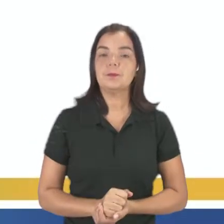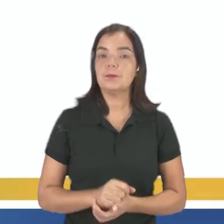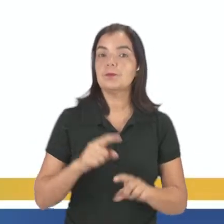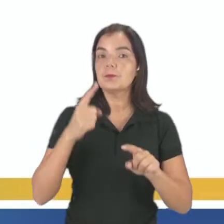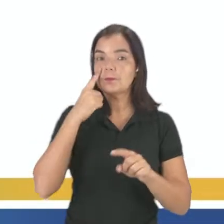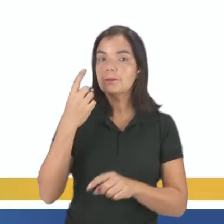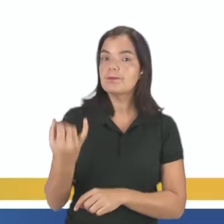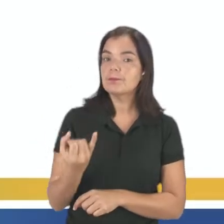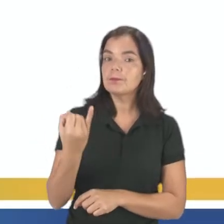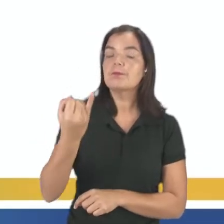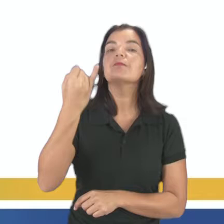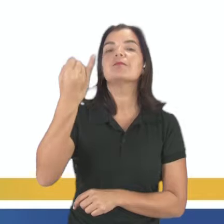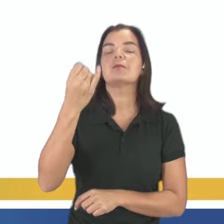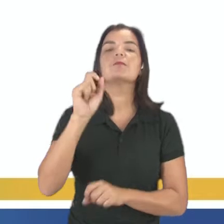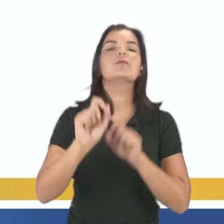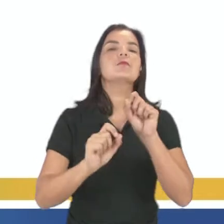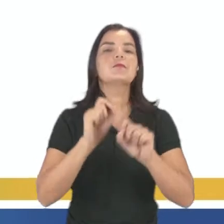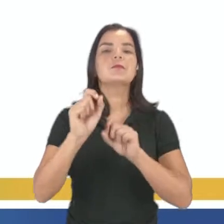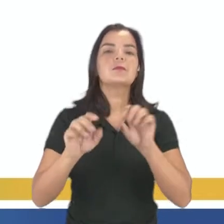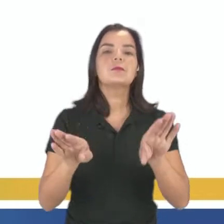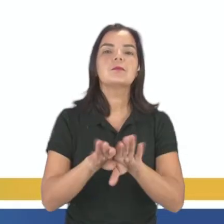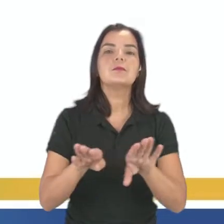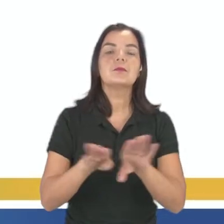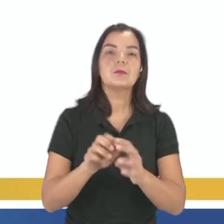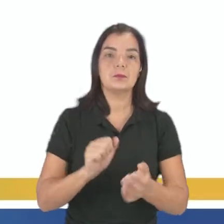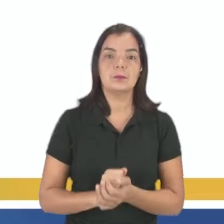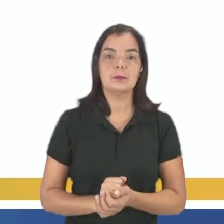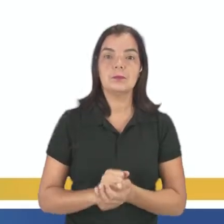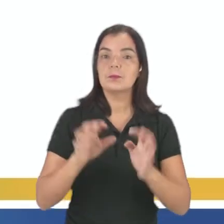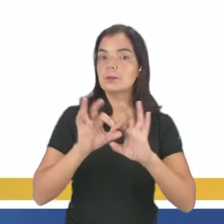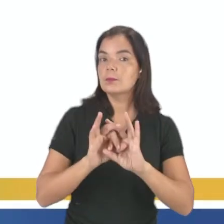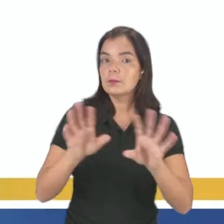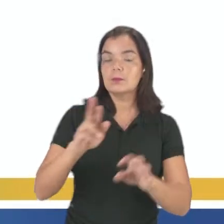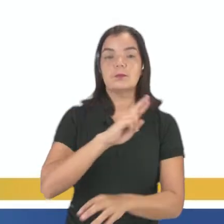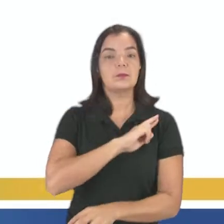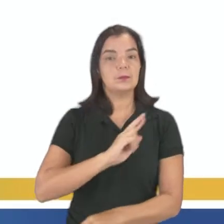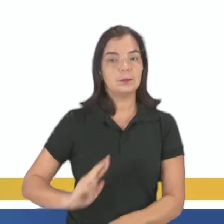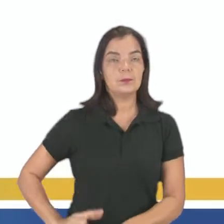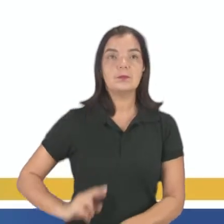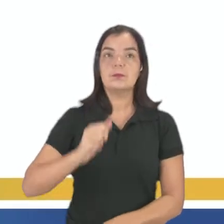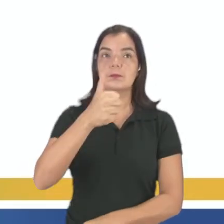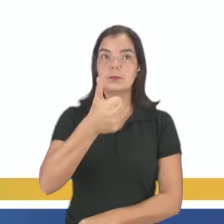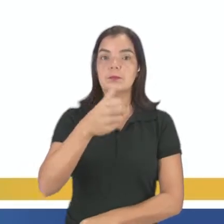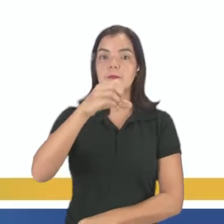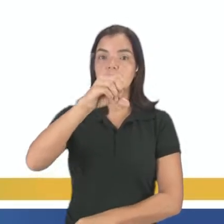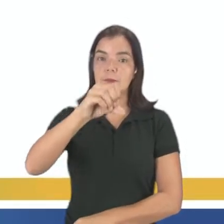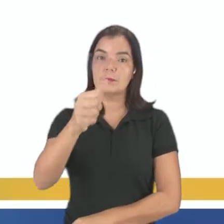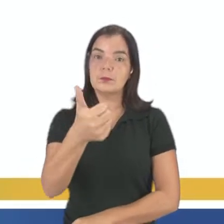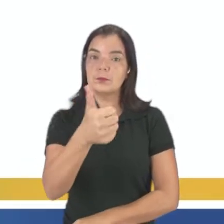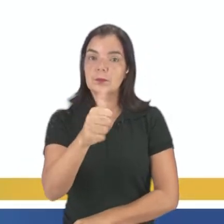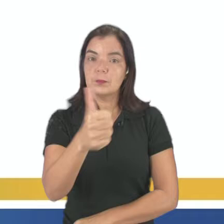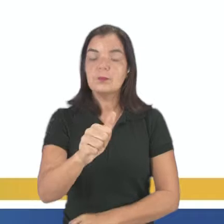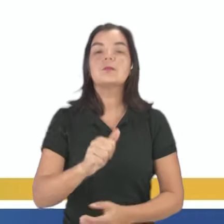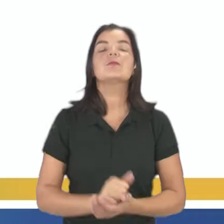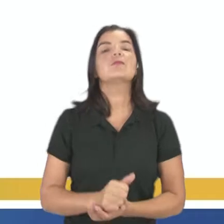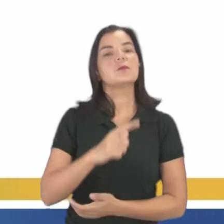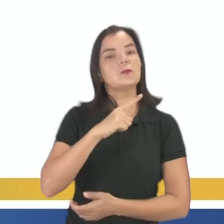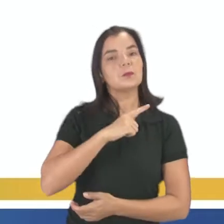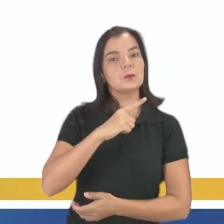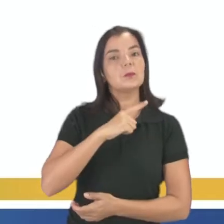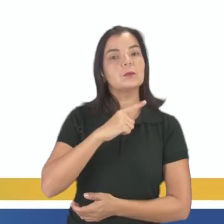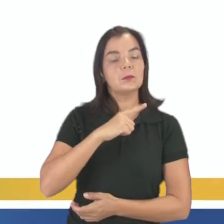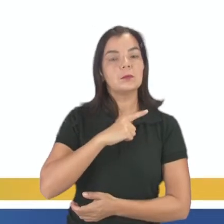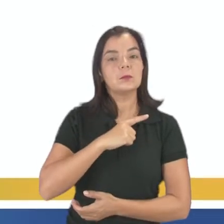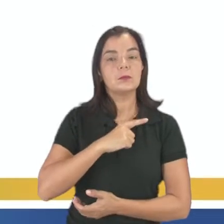histórico importante, que é a proclamação da República em 1911, né? A gente tem aí a queda